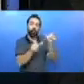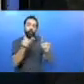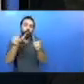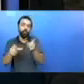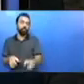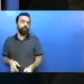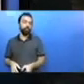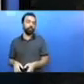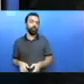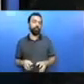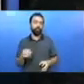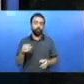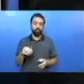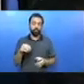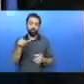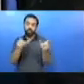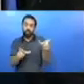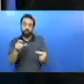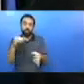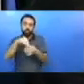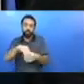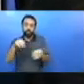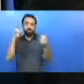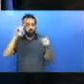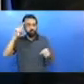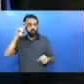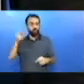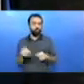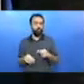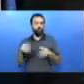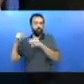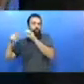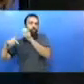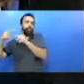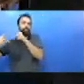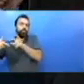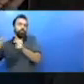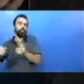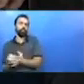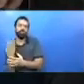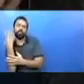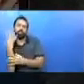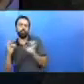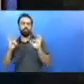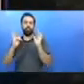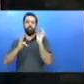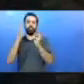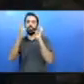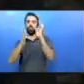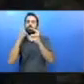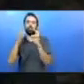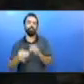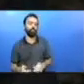são personagens de histórias conhecidas que vieram de geração para geração e criaram o nosso folclore. Olhem só, nós temos,